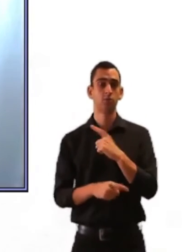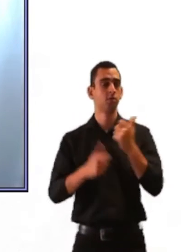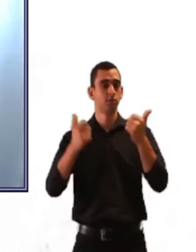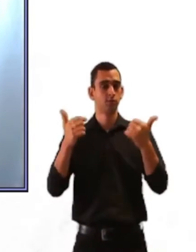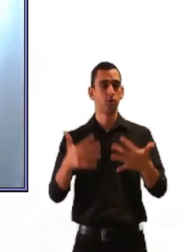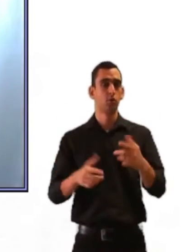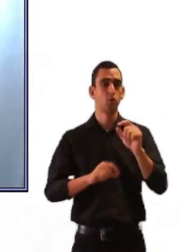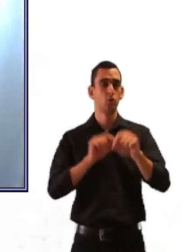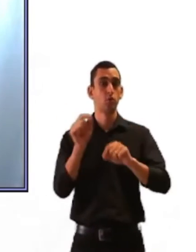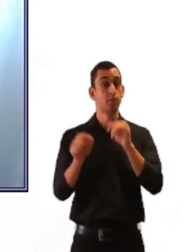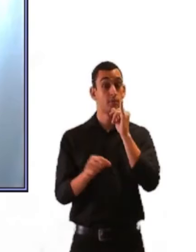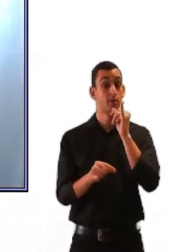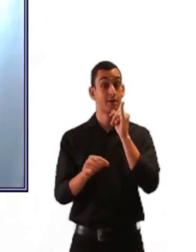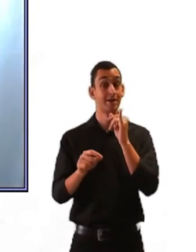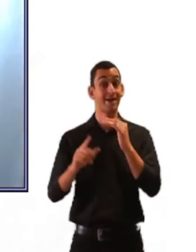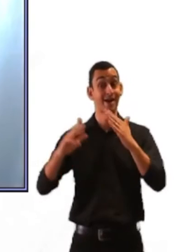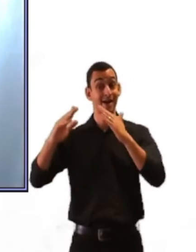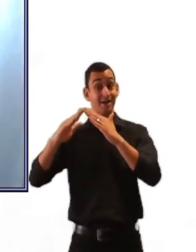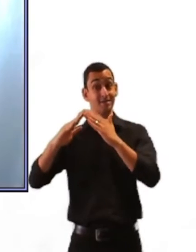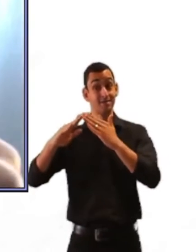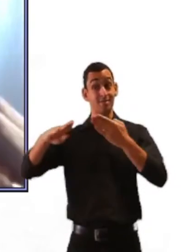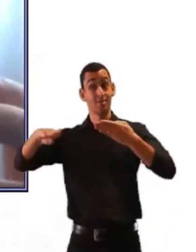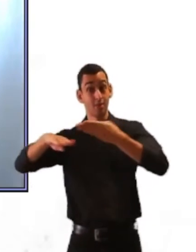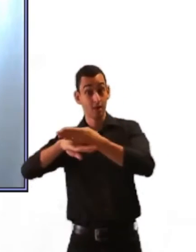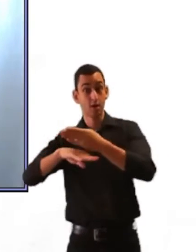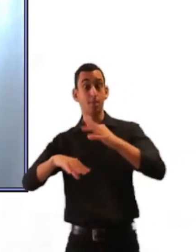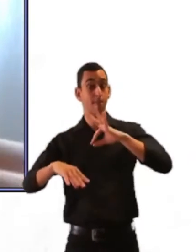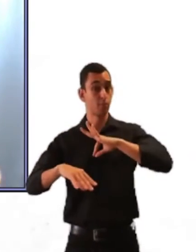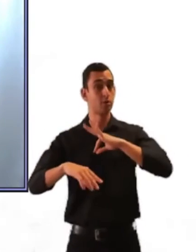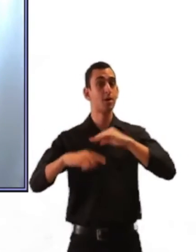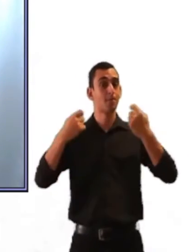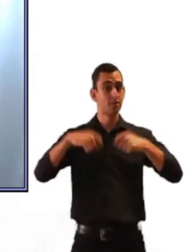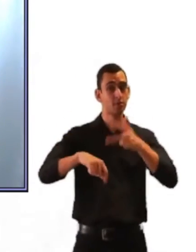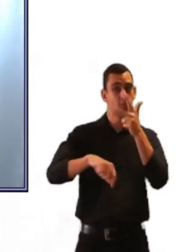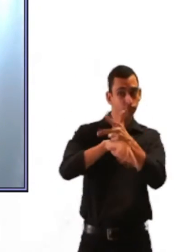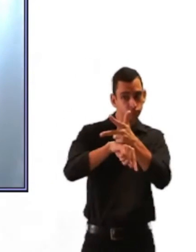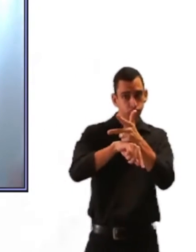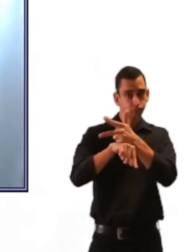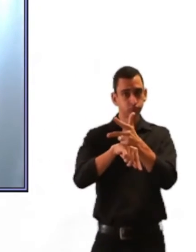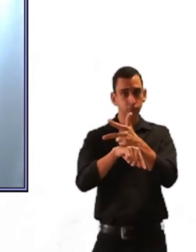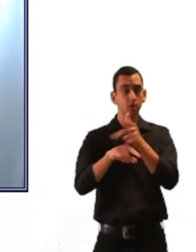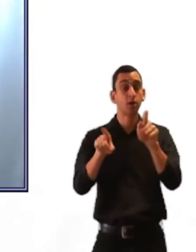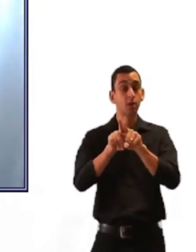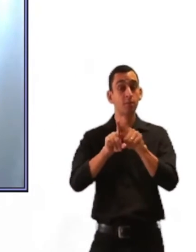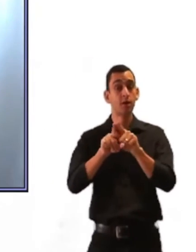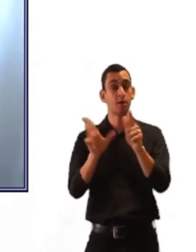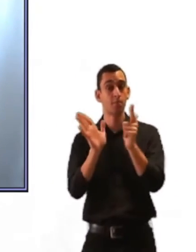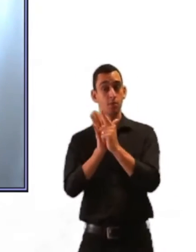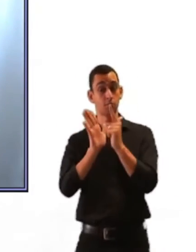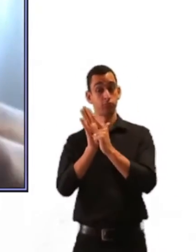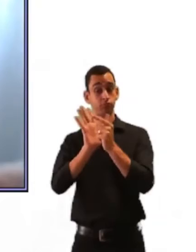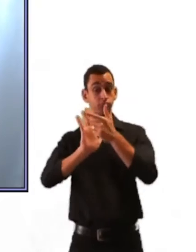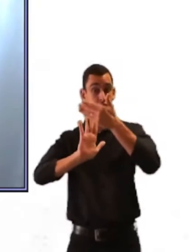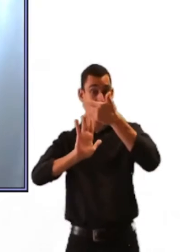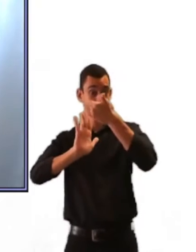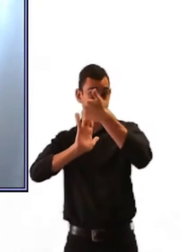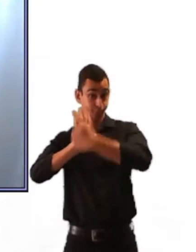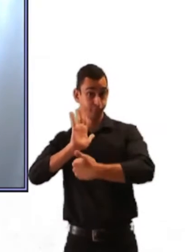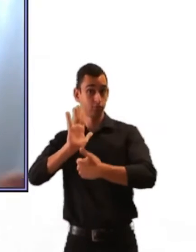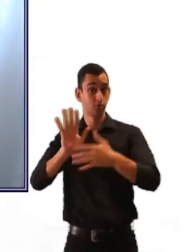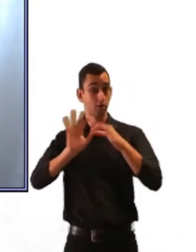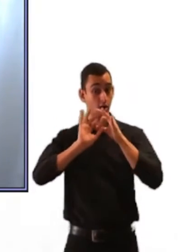para ingressar na casa, tem que filmar e que tem que ter anuência. A anuência já está prevista na Constituição, né? Mas teria